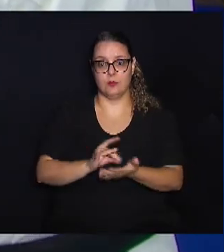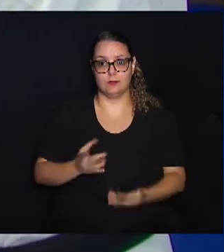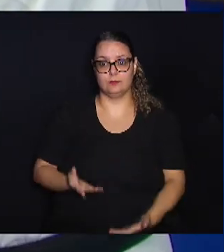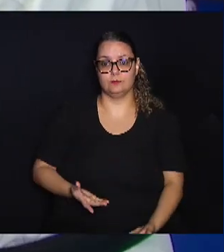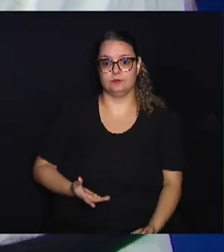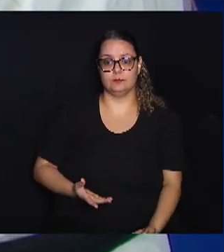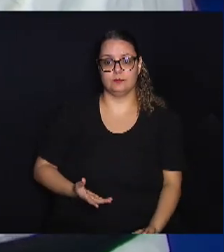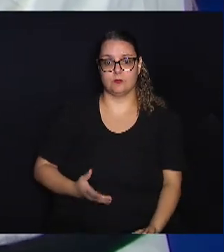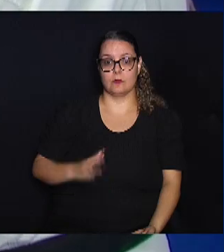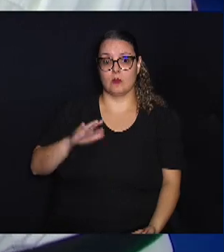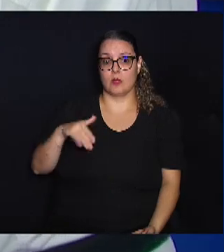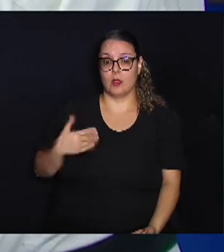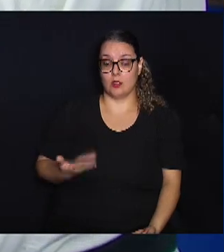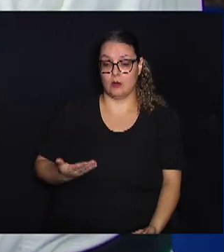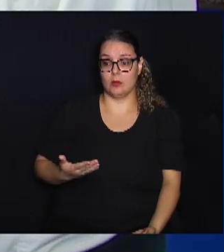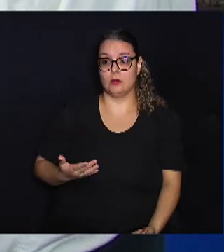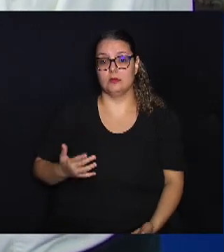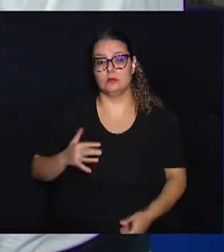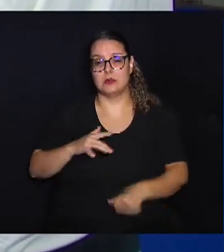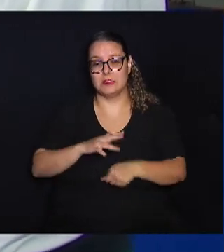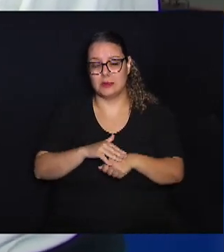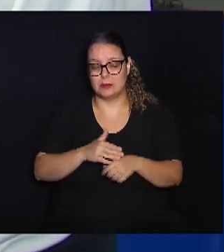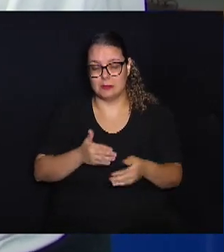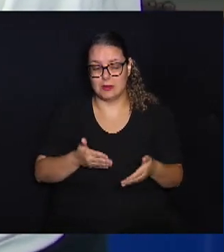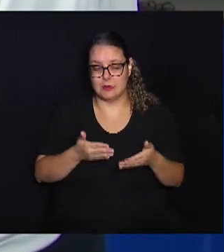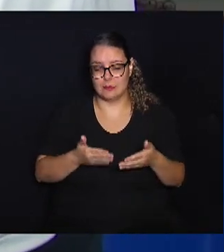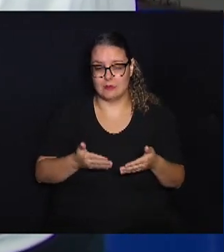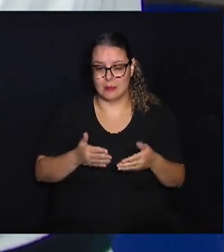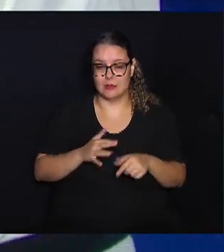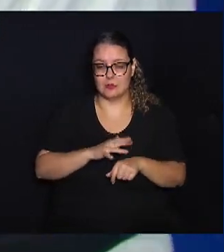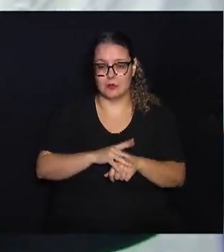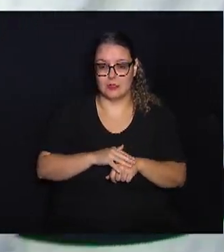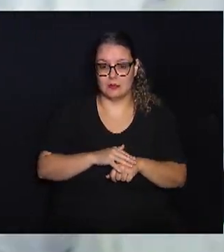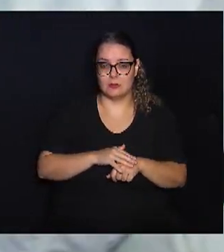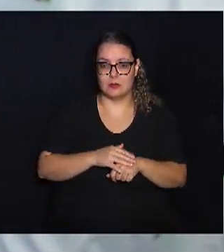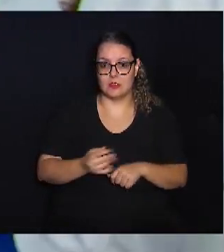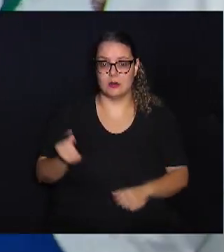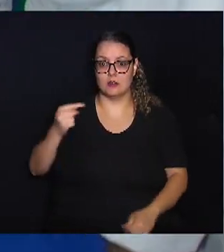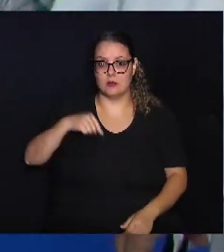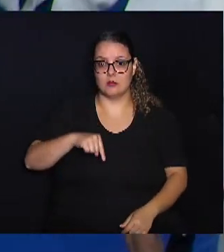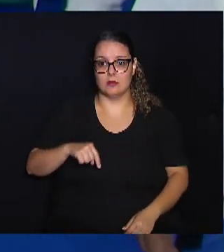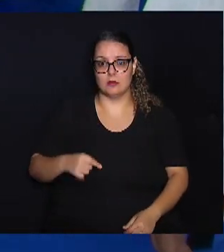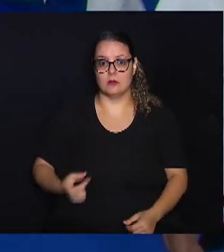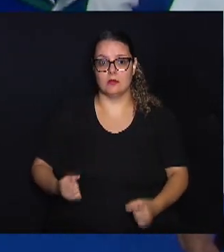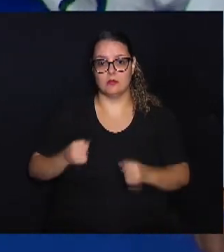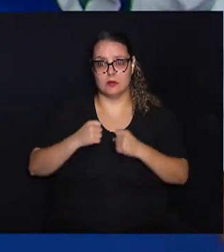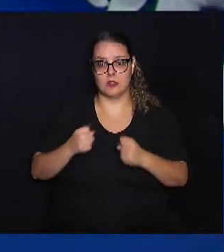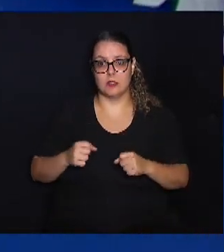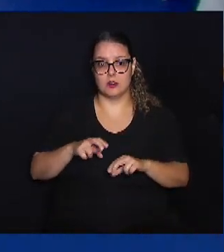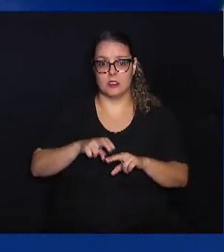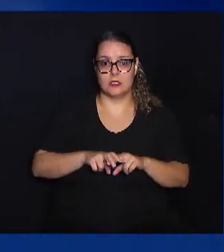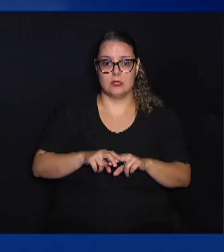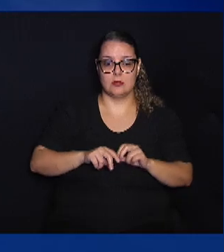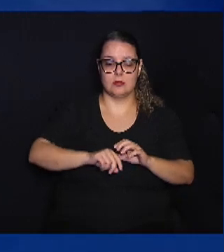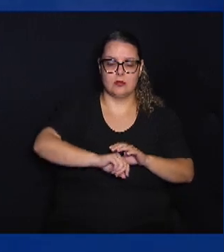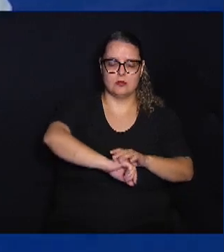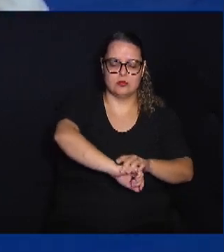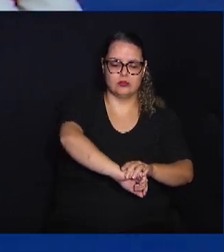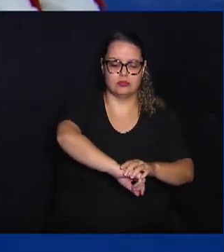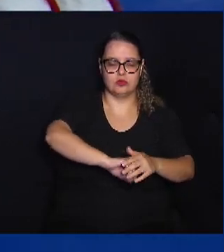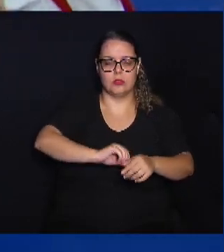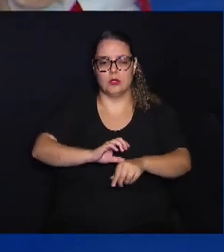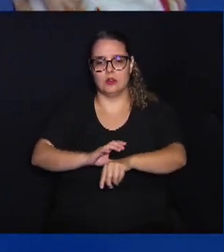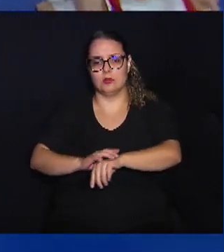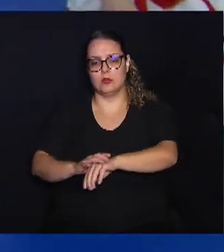quando elas estão doentes, levemente doentes, elas vêm para a academia, senta, faz um pouquinho de alongamento, mas